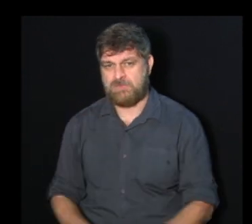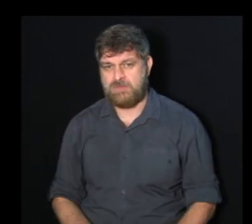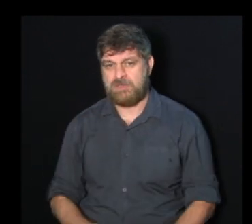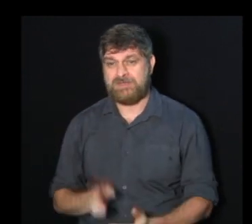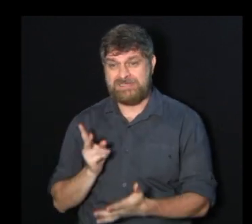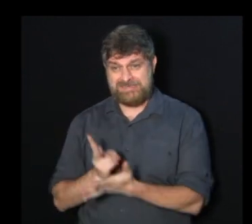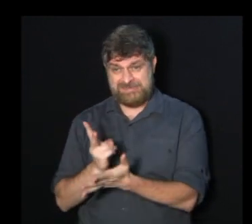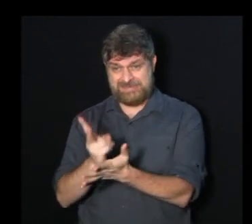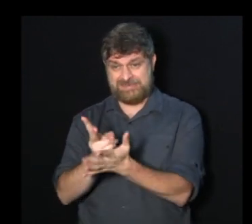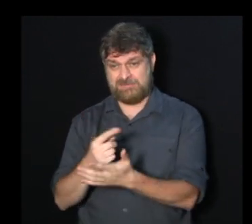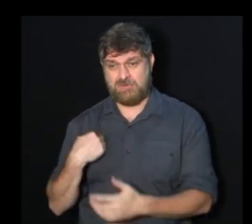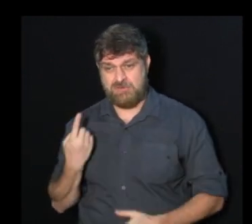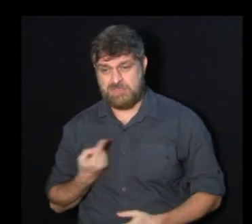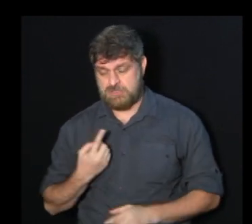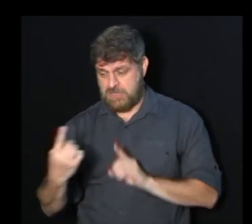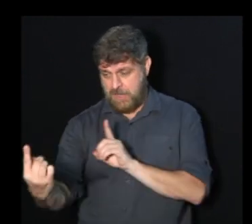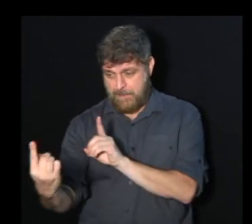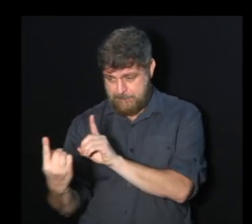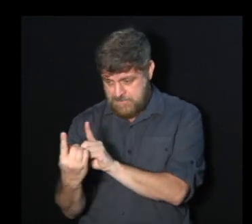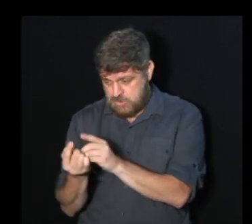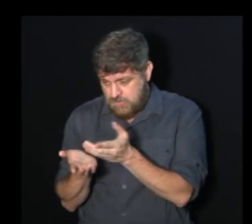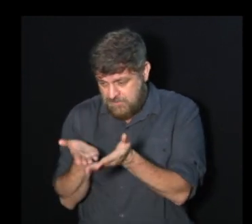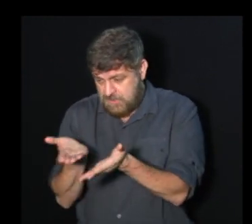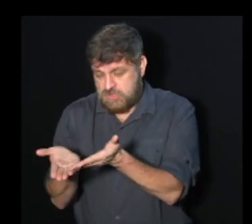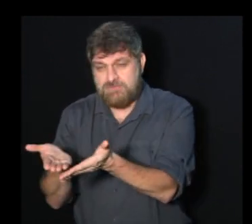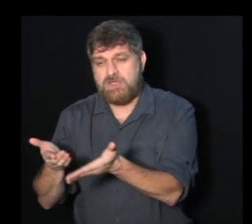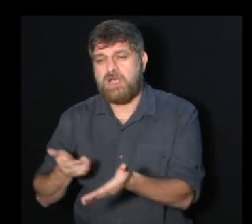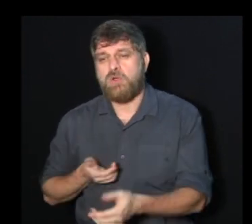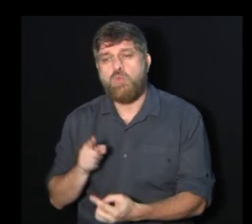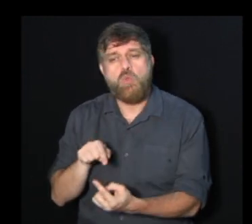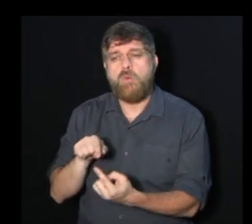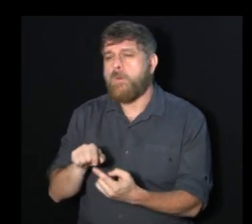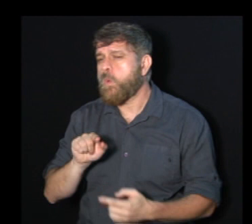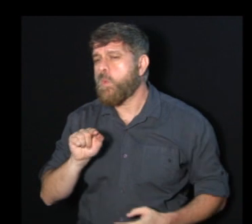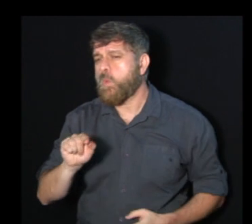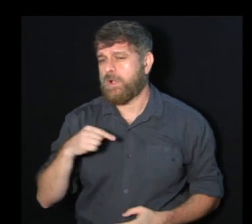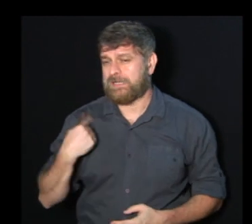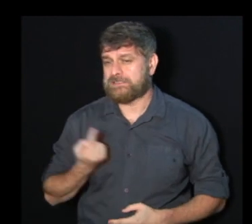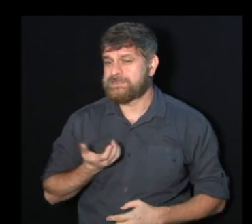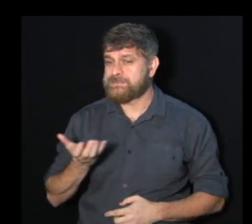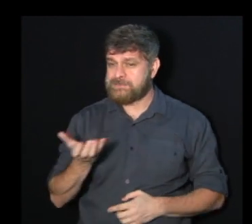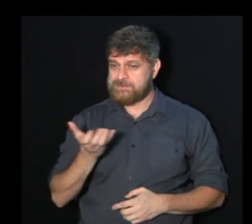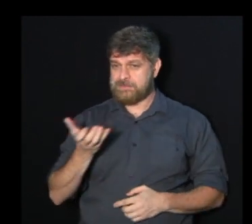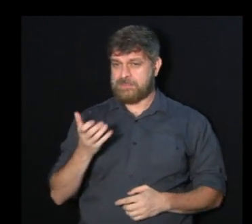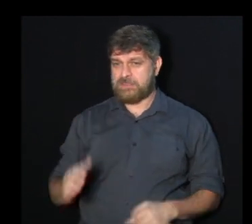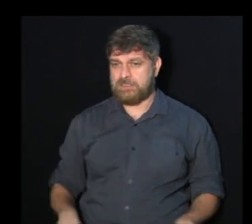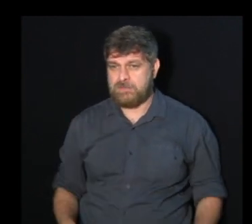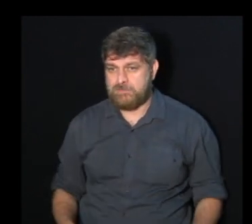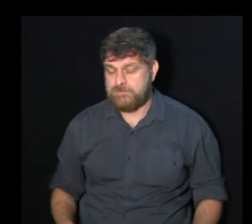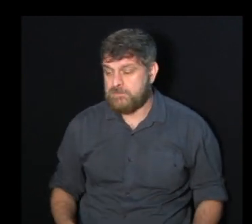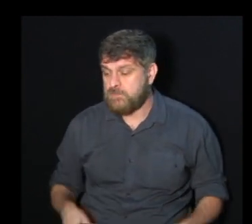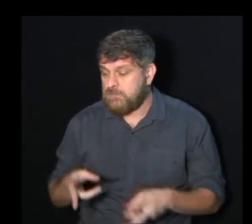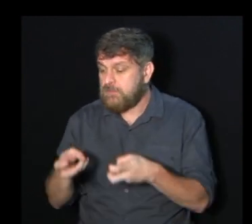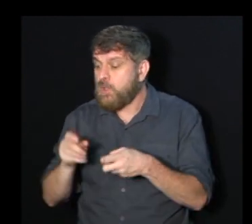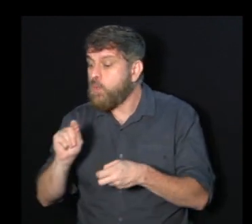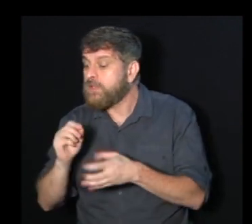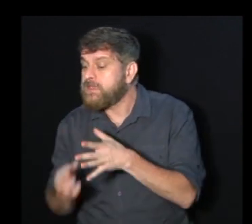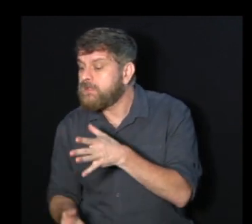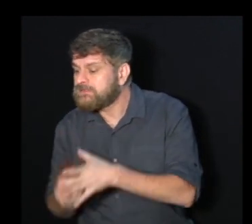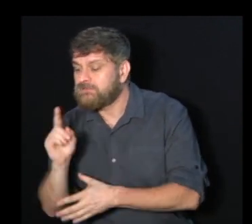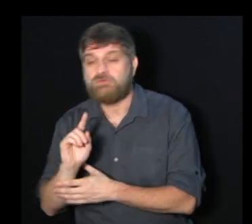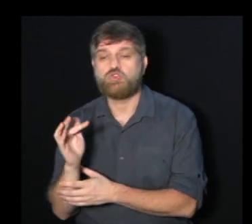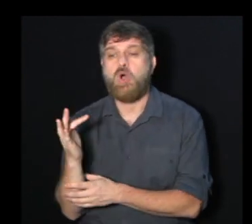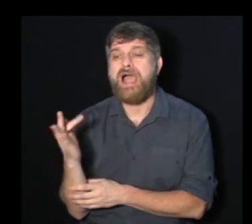Sempre, quando a gente vai tratar um paciente, a gente procura tratar a causa dele, não a